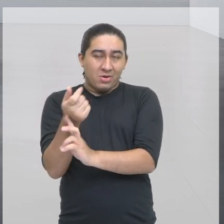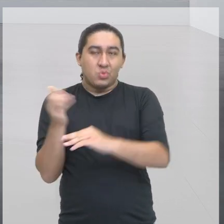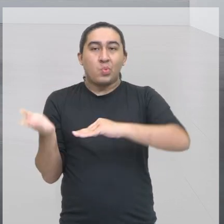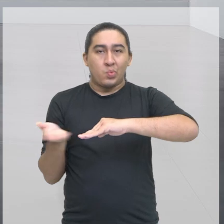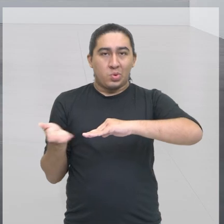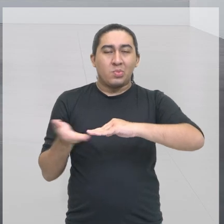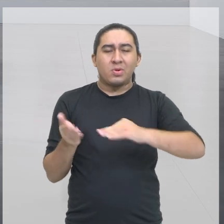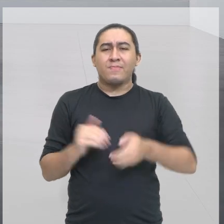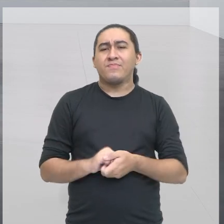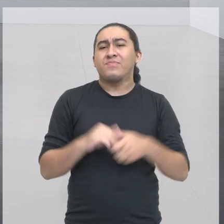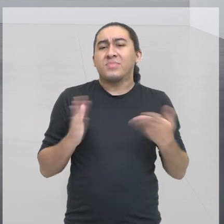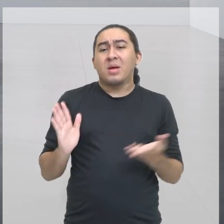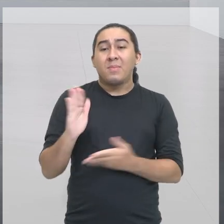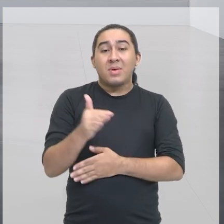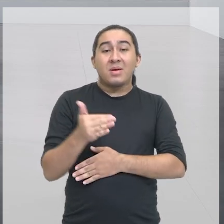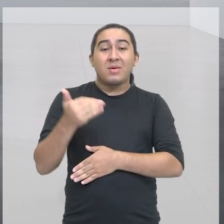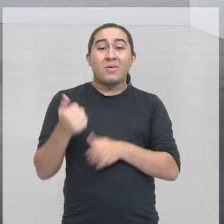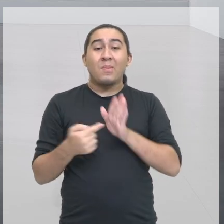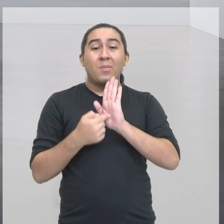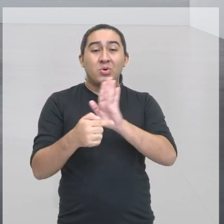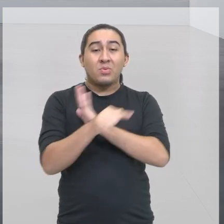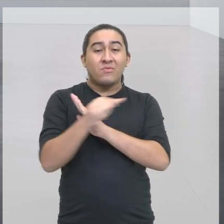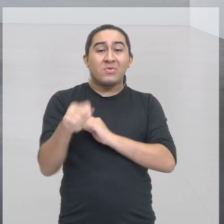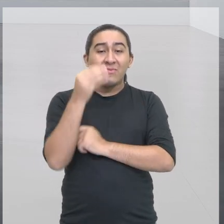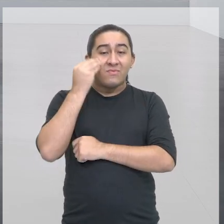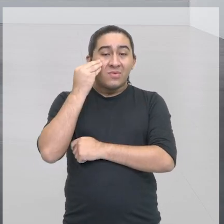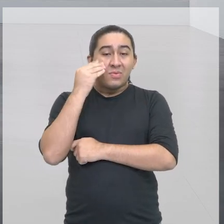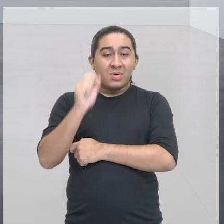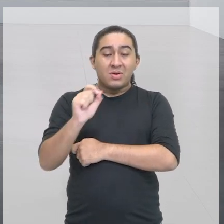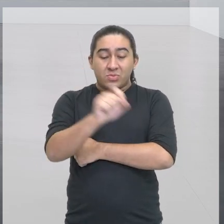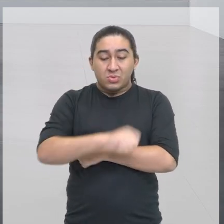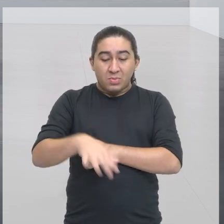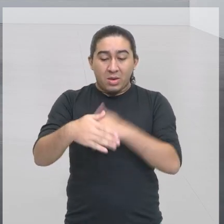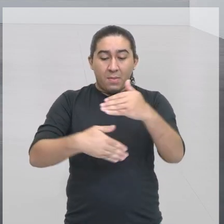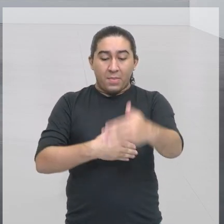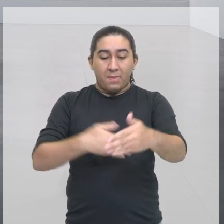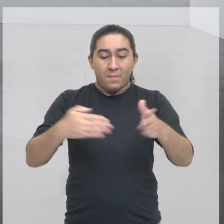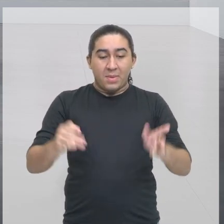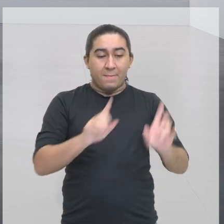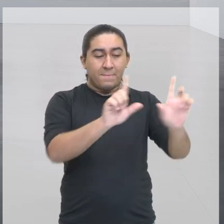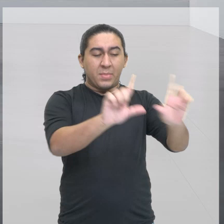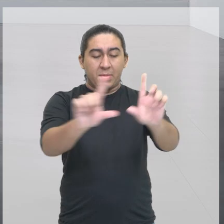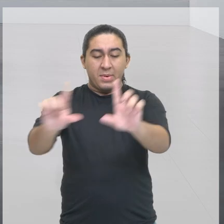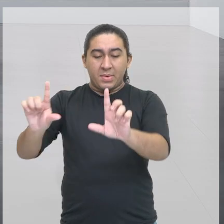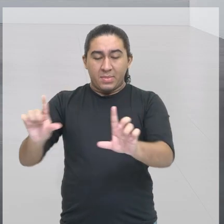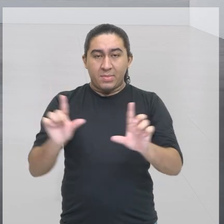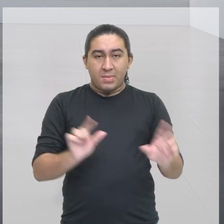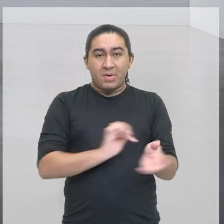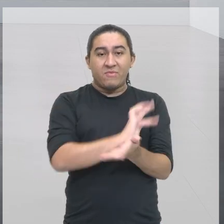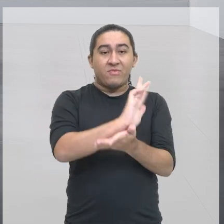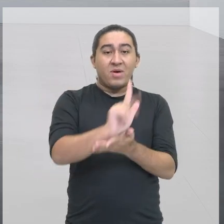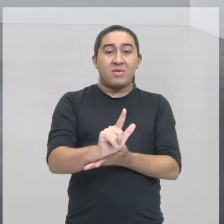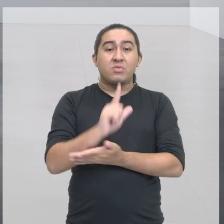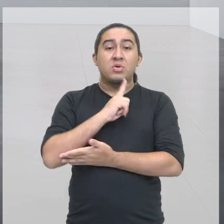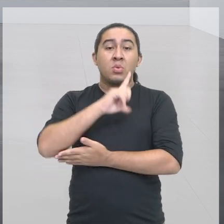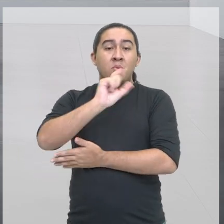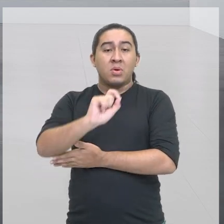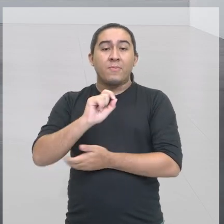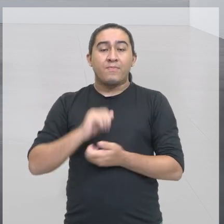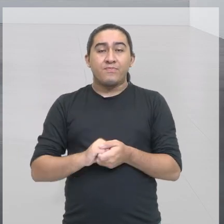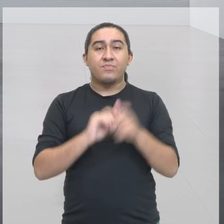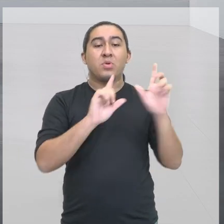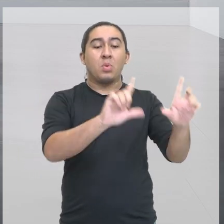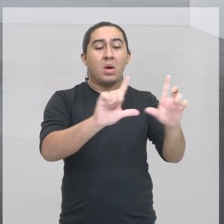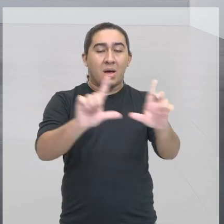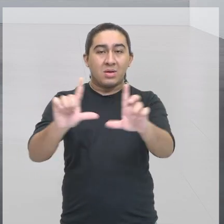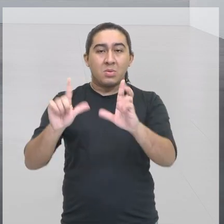então nada melhor de mostrar para vocês uma galeria de arte. Aqui, como vocês podem ver, nós temos quadros